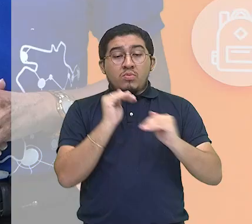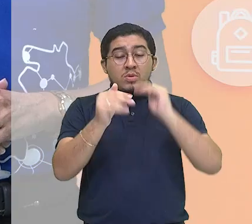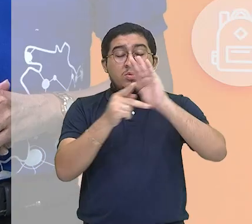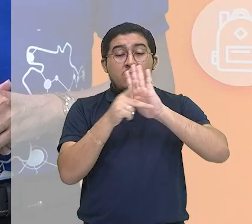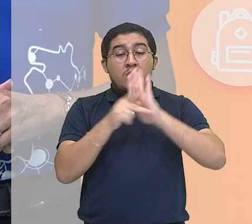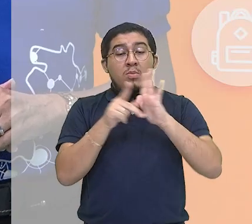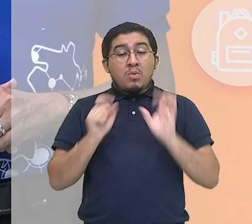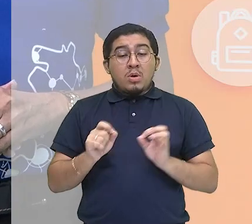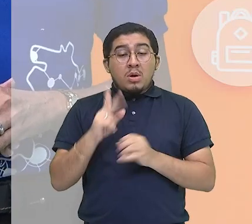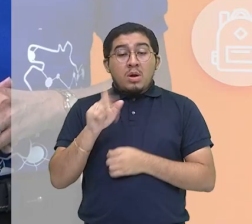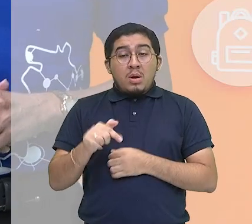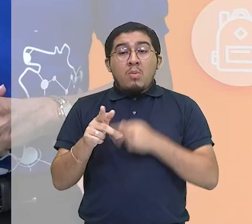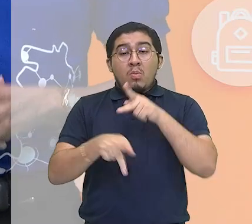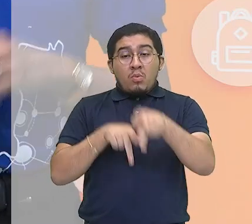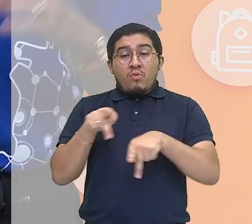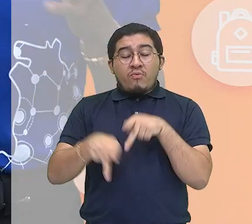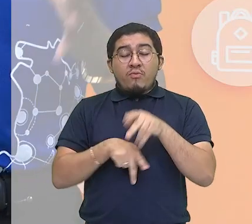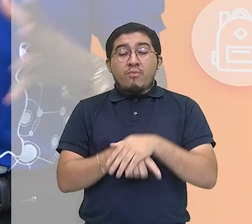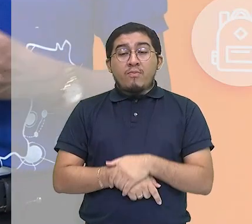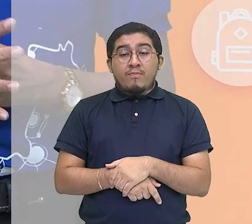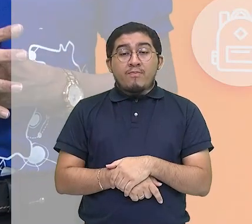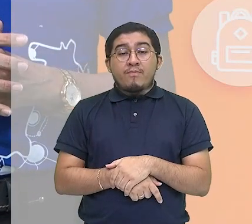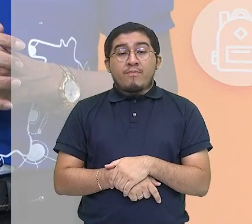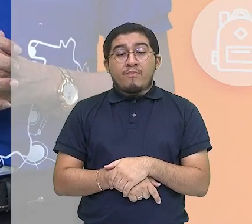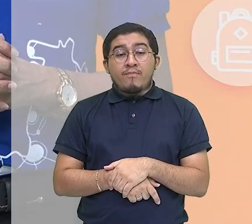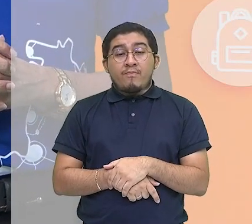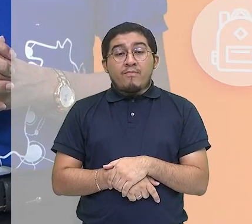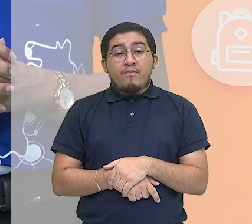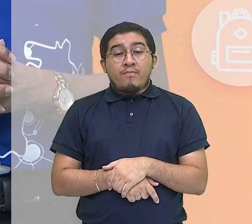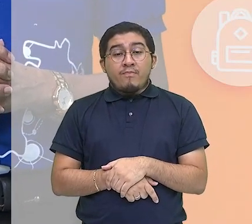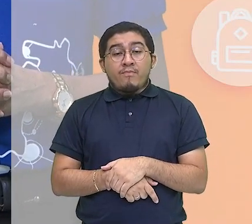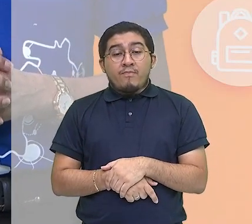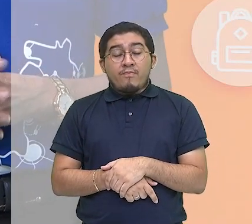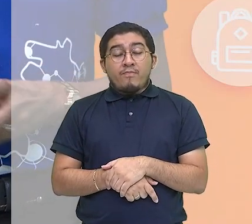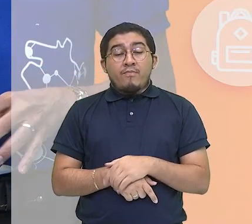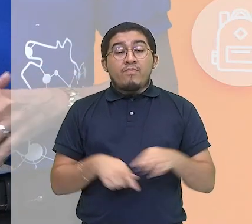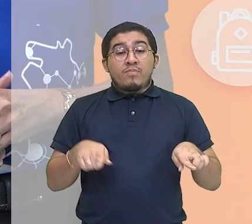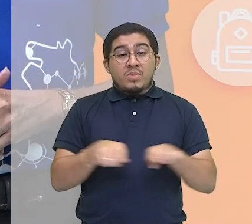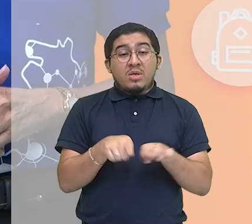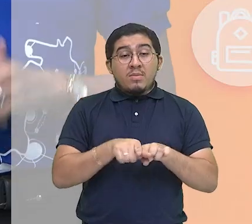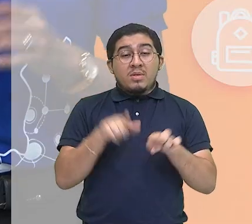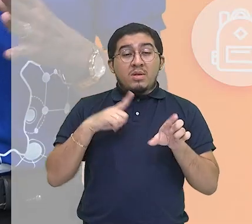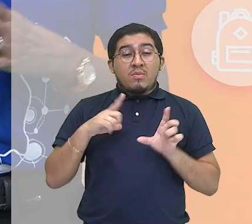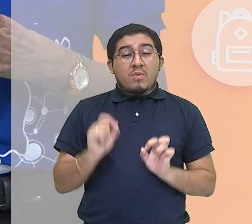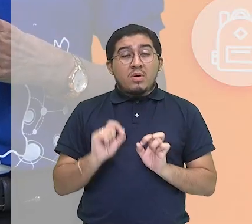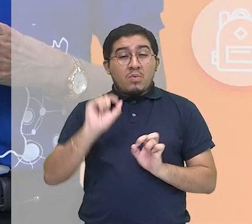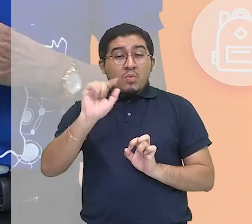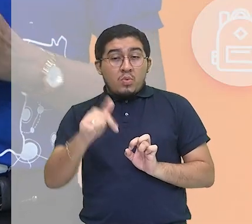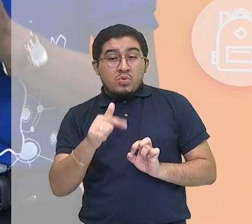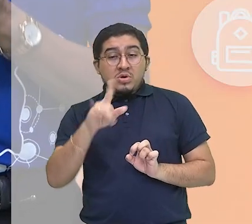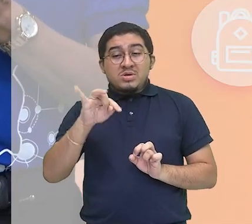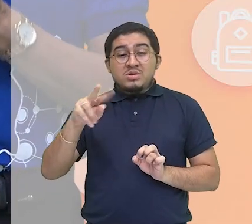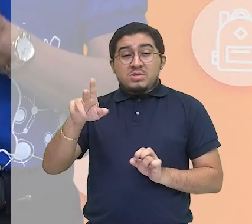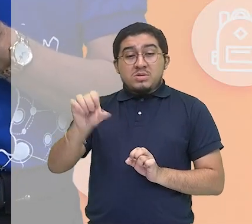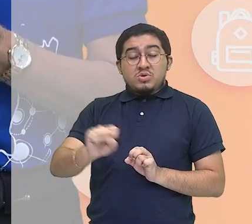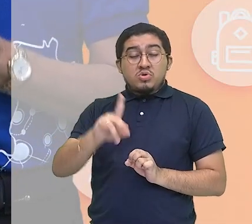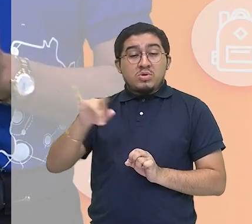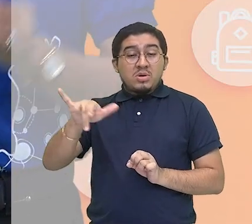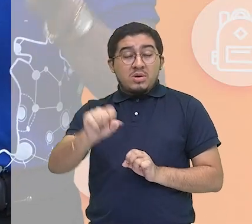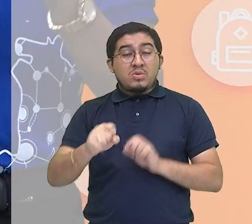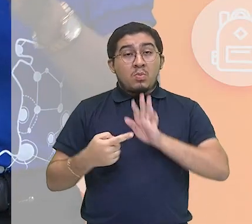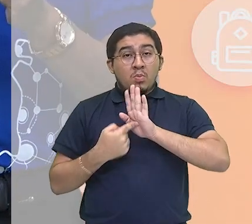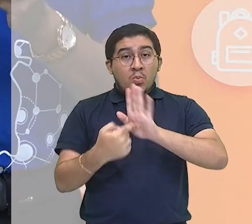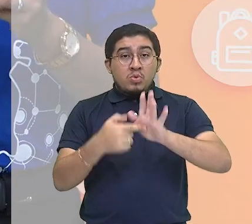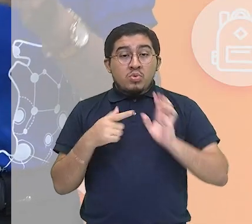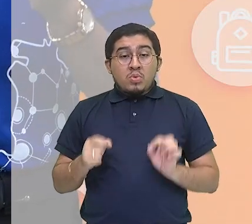da população. Nós temos aí vários índices sociais que apontam, que nos